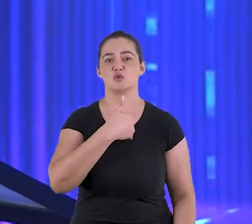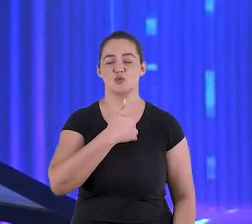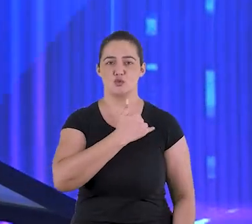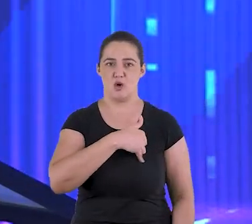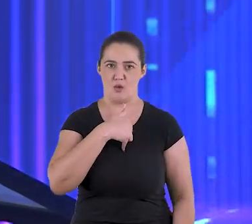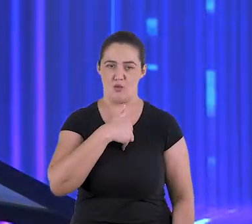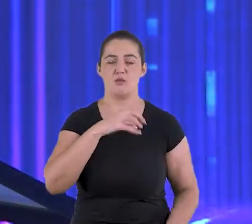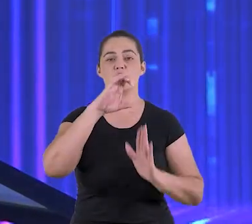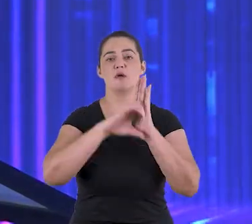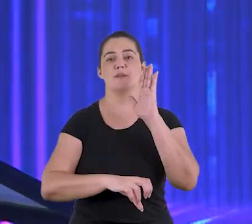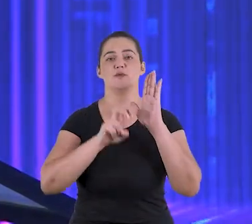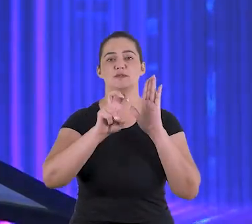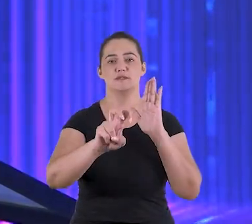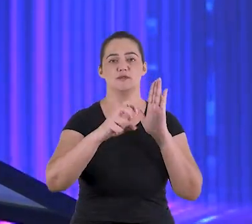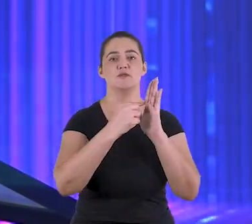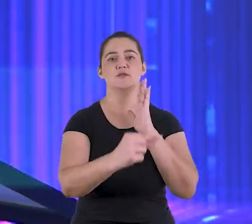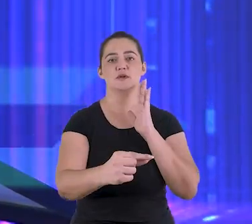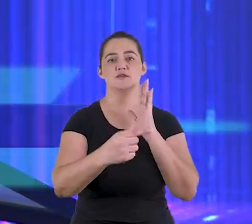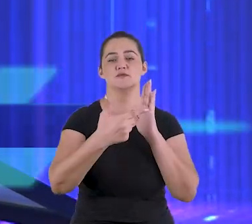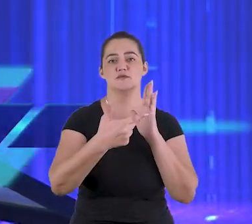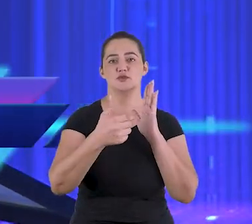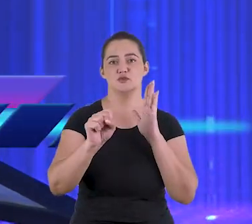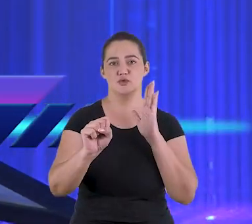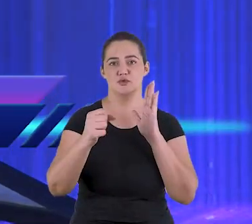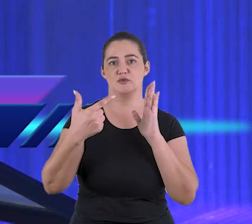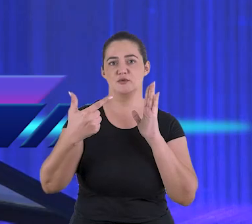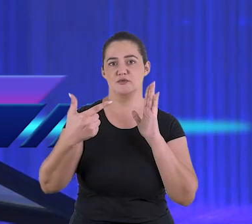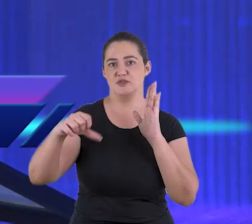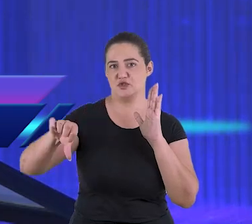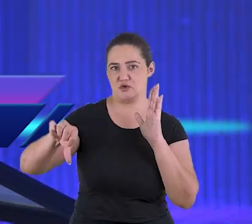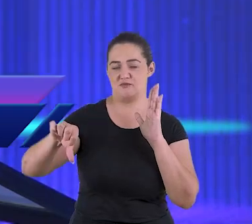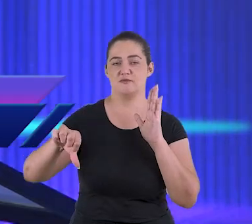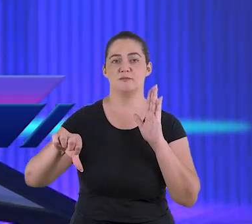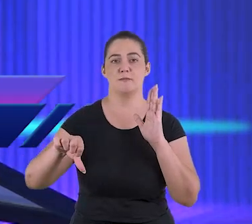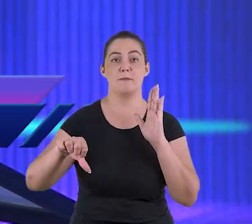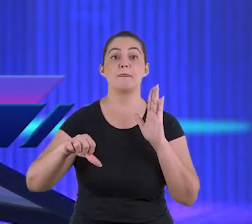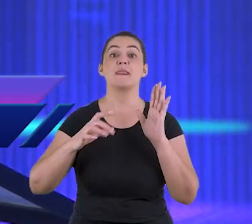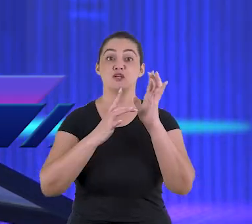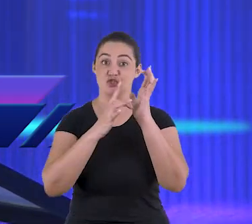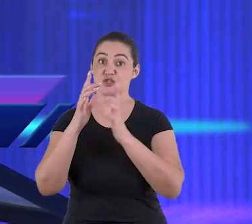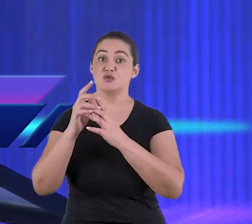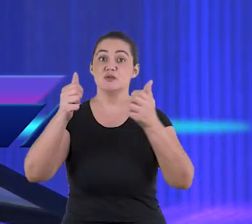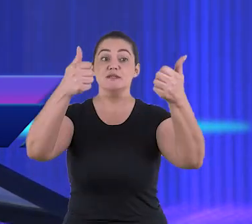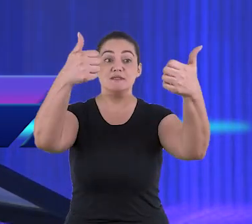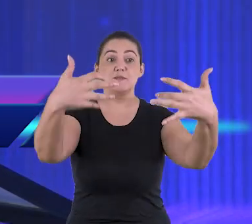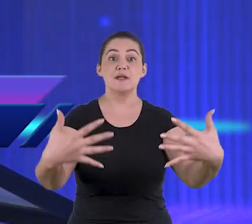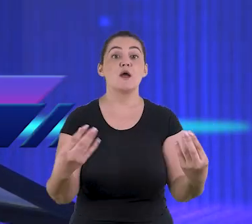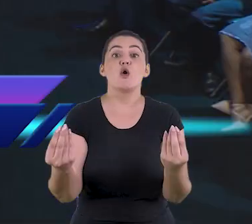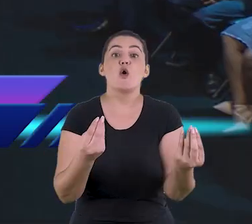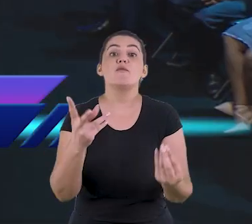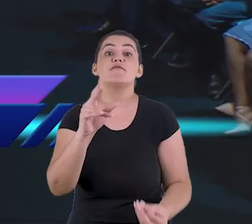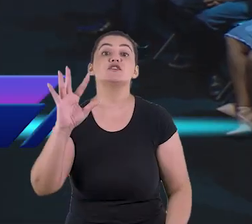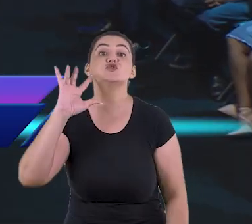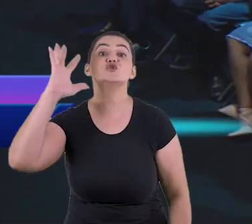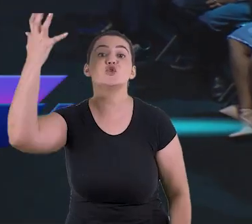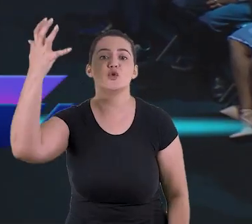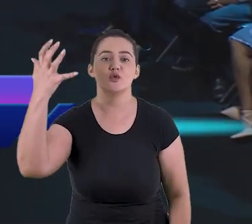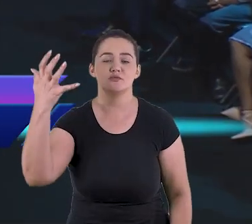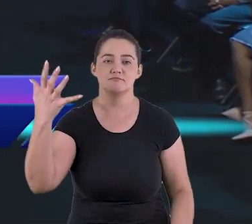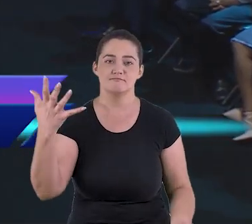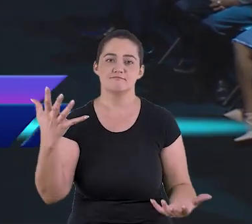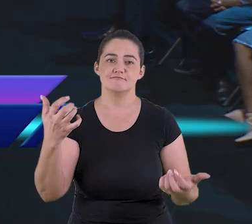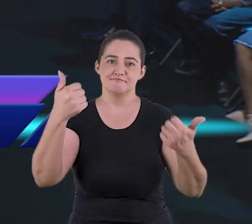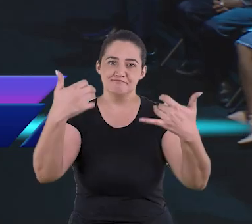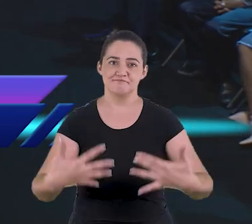capítulo 5, versos 28 e 29. João capítulo 5, 28 e 29. Jesus,